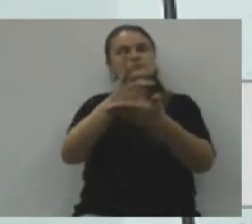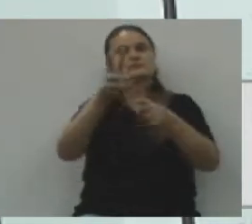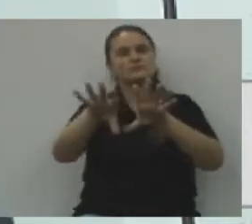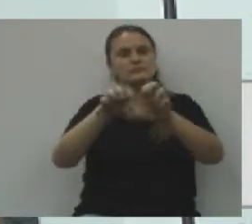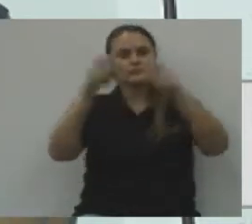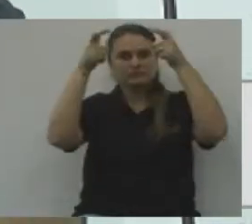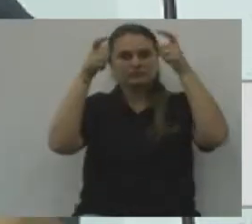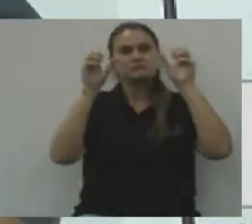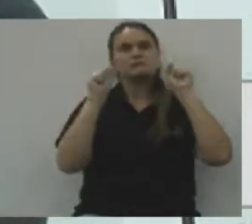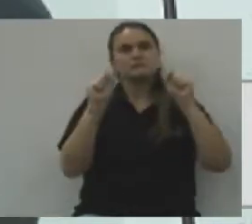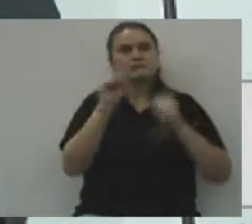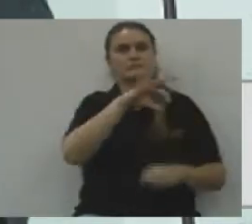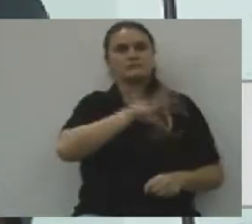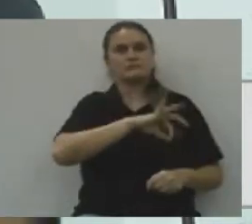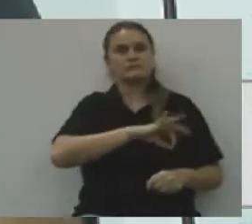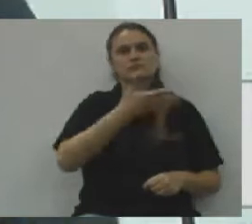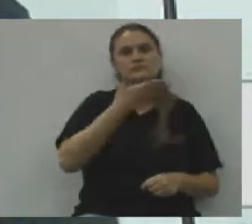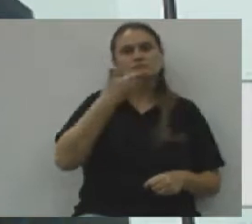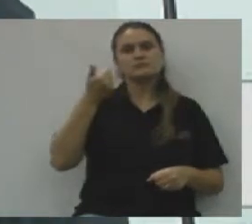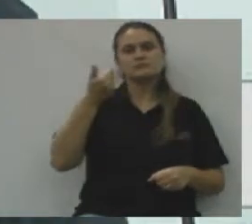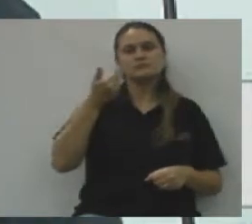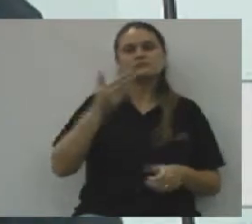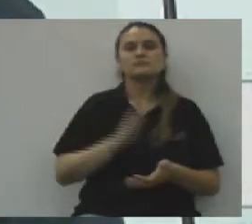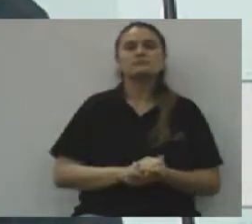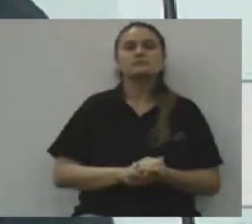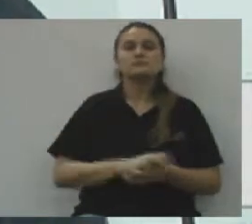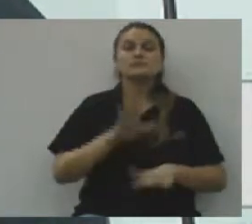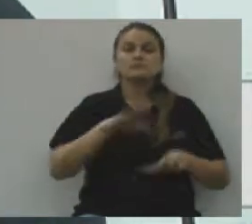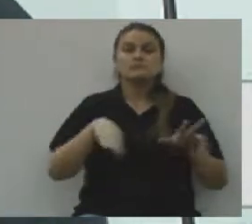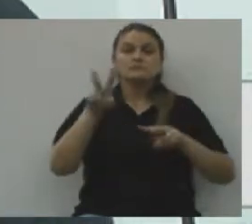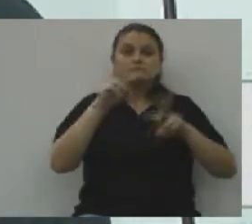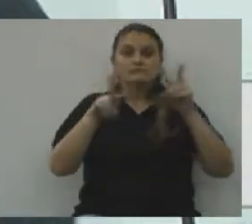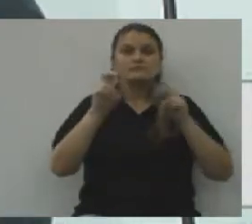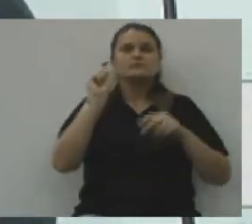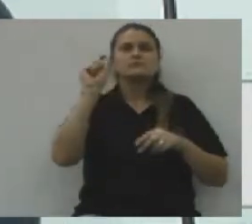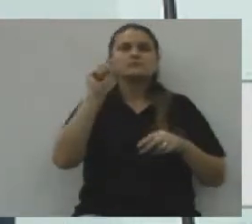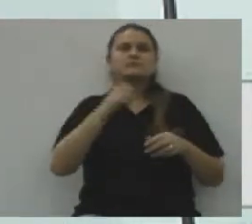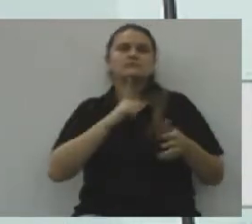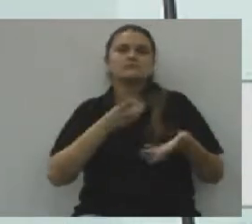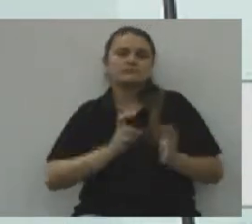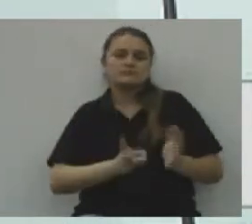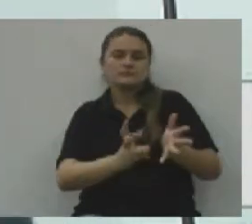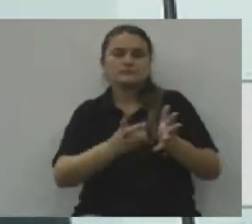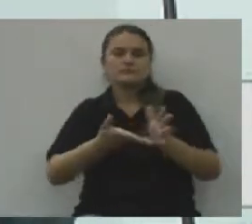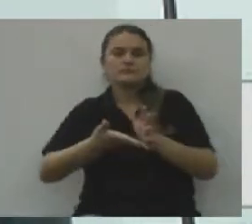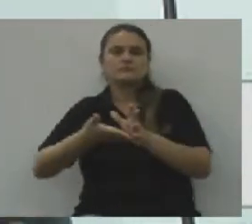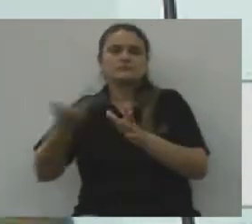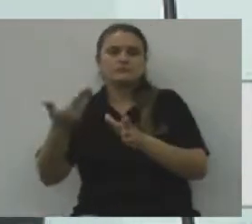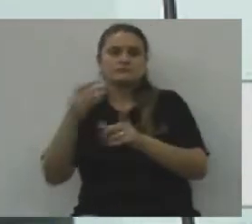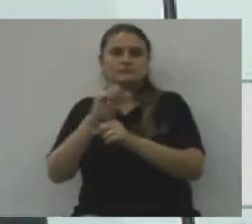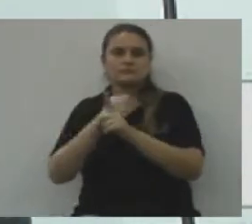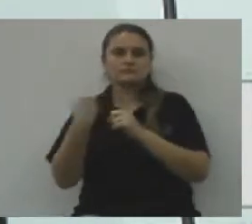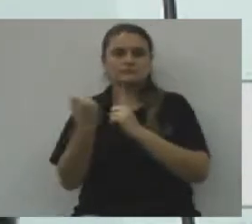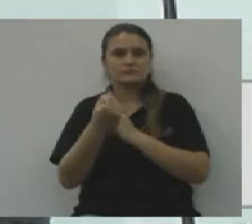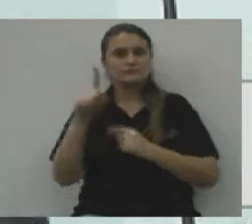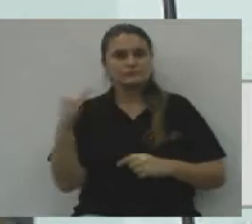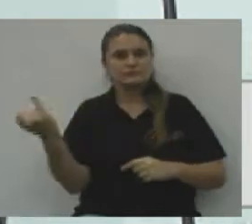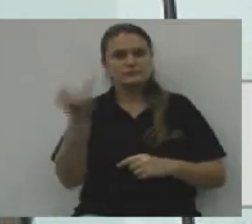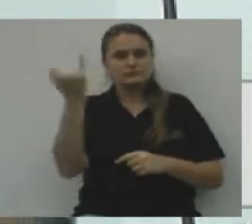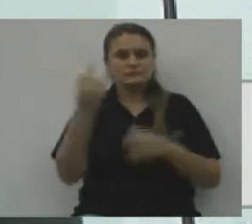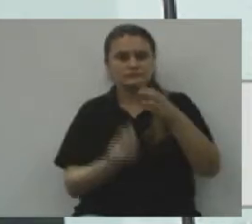escolar. Então, justamente por ver essa questão da motivação extraescolar da evasão, que é